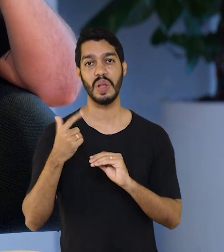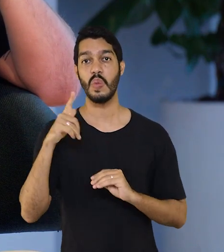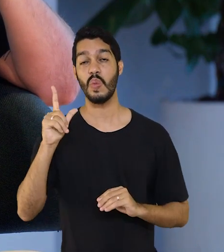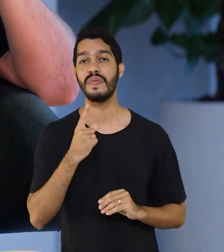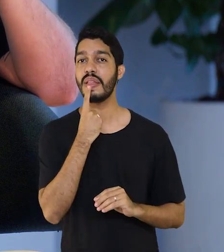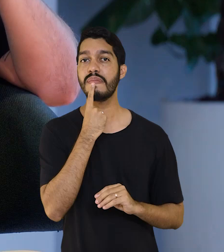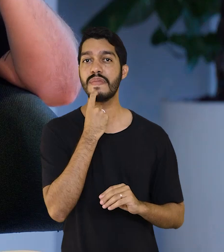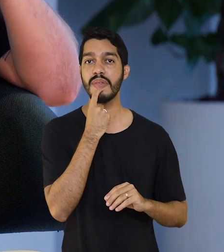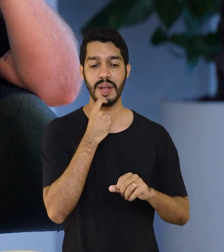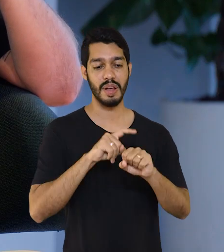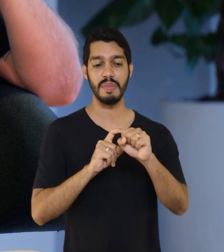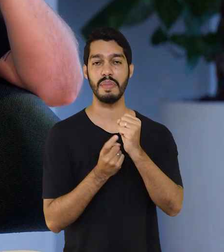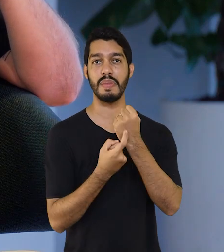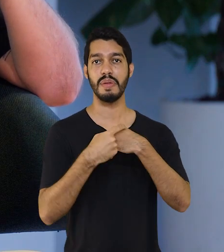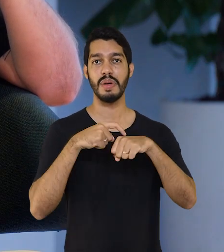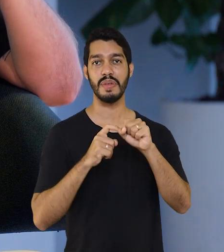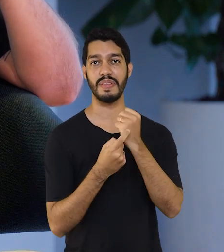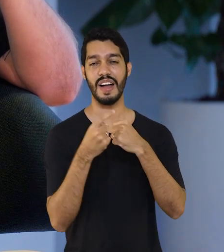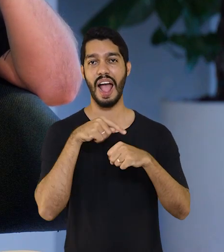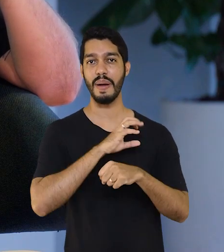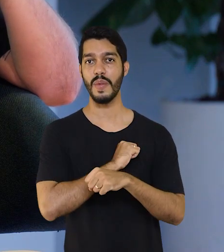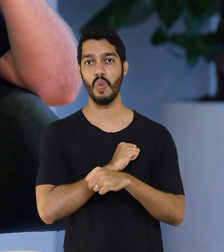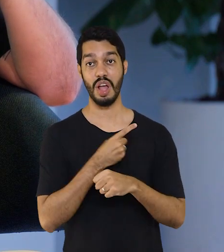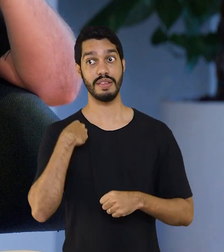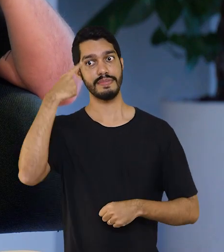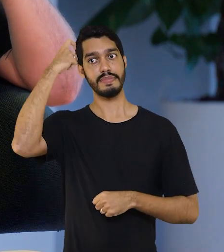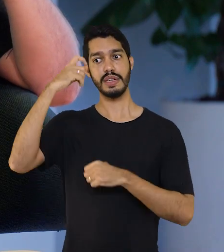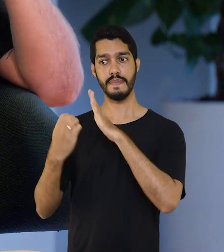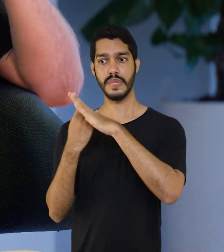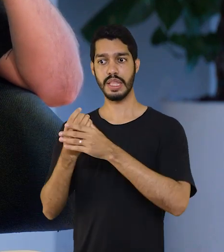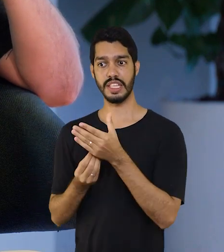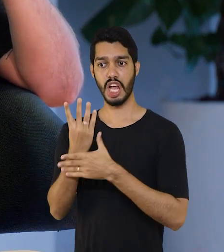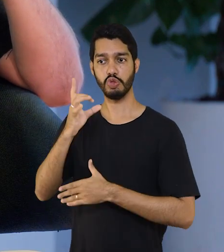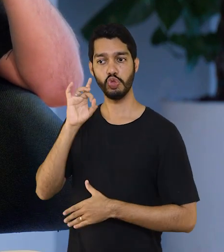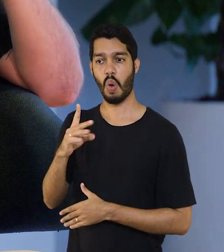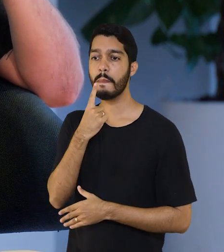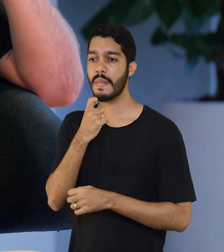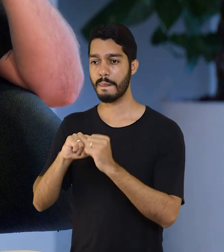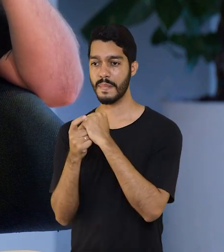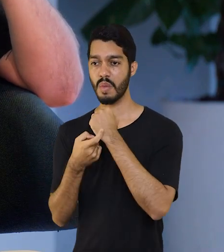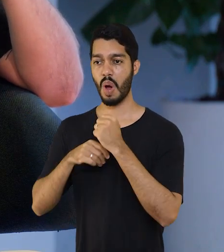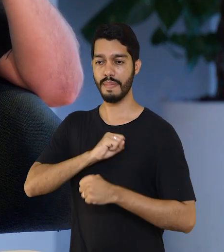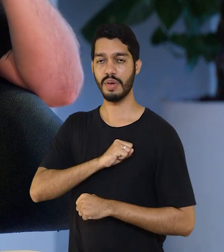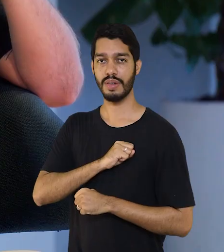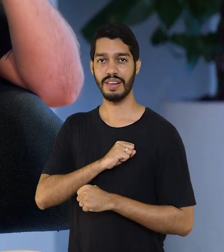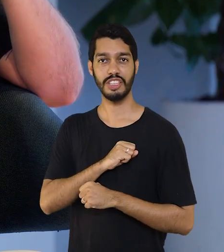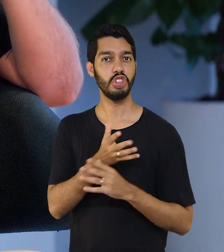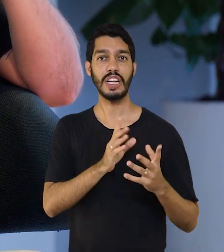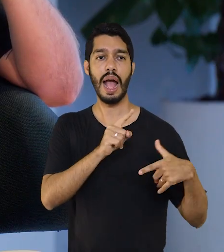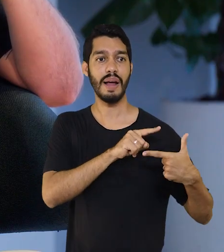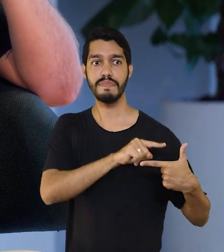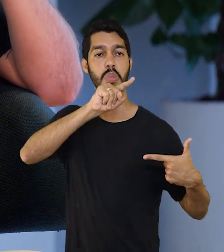Morango do Amor, agora eu vou fazer uma fábrica de morango do amor. Deu errado, porque já passou. Então, essa capacidade de separar um pouco o que são